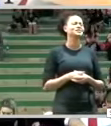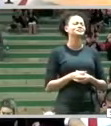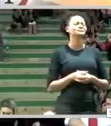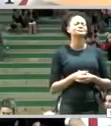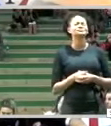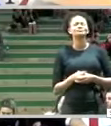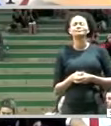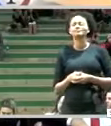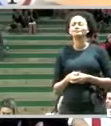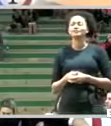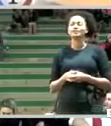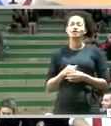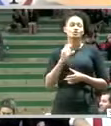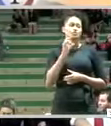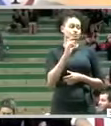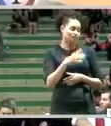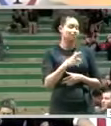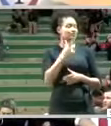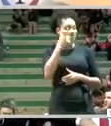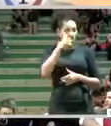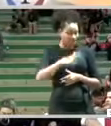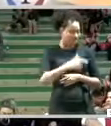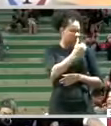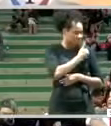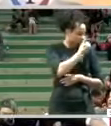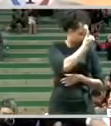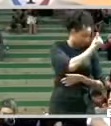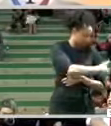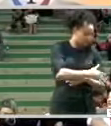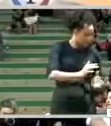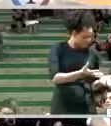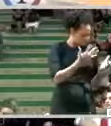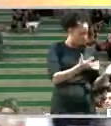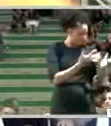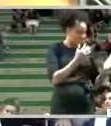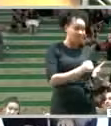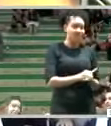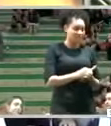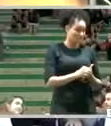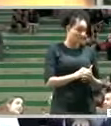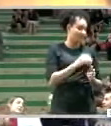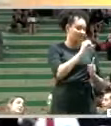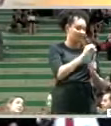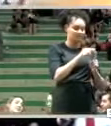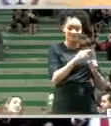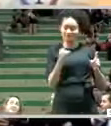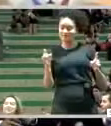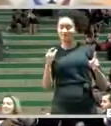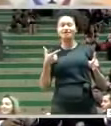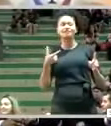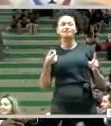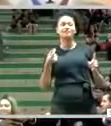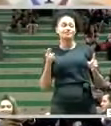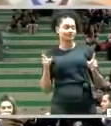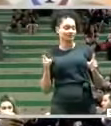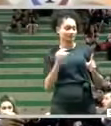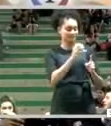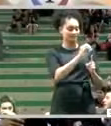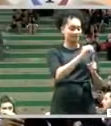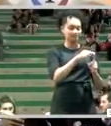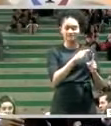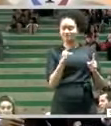Só para chatear, diga mais uma vez para quem está ao seu lado, para motivá-lo, diga de 0 a 20. Entre 0 a